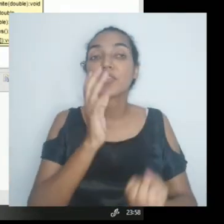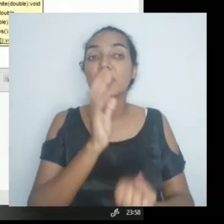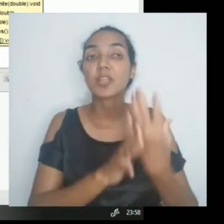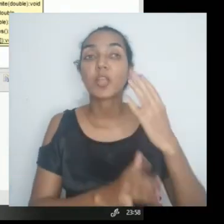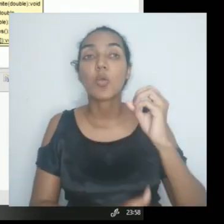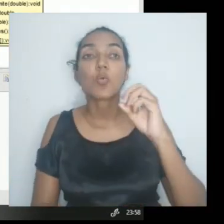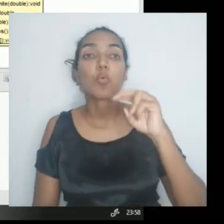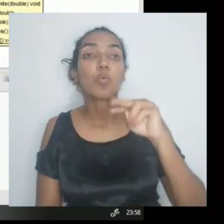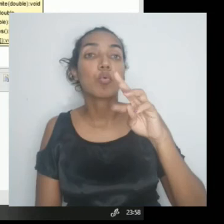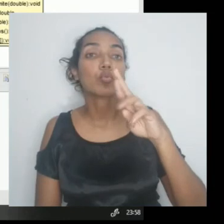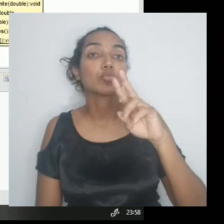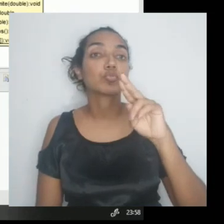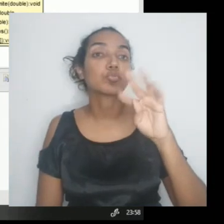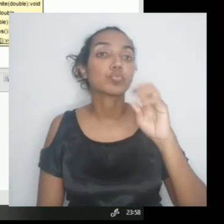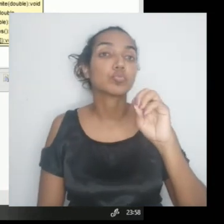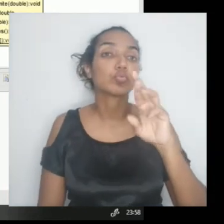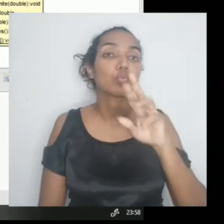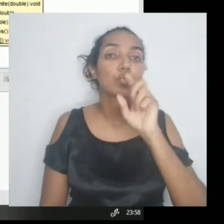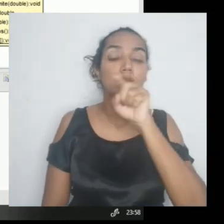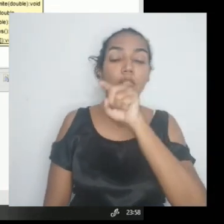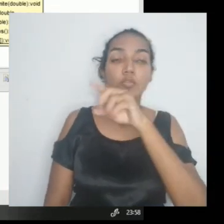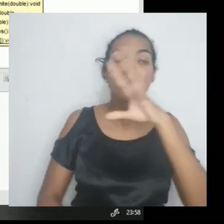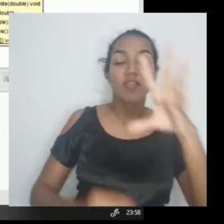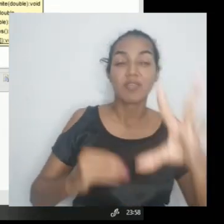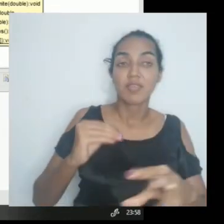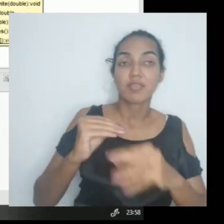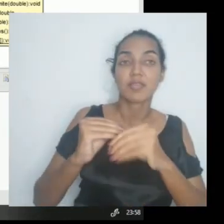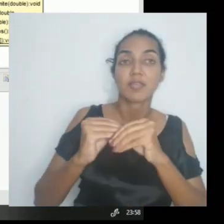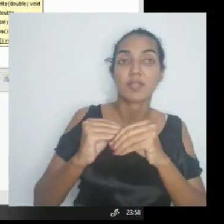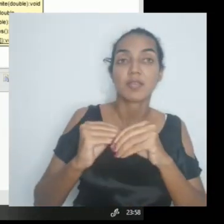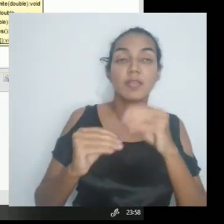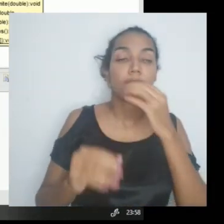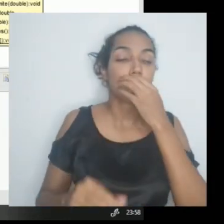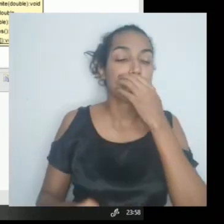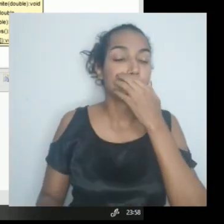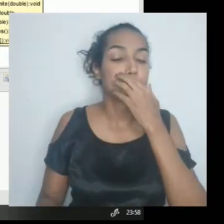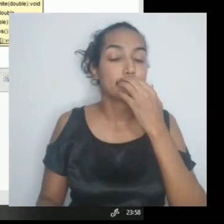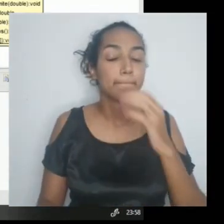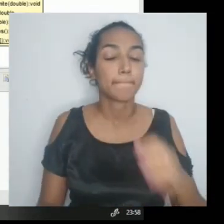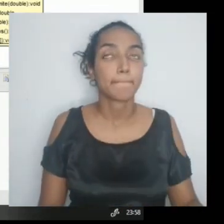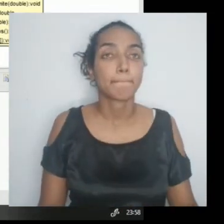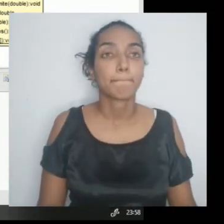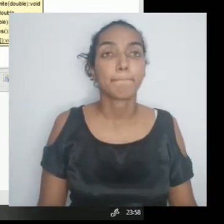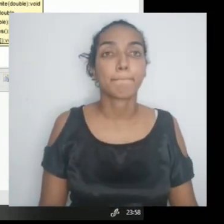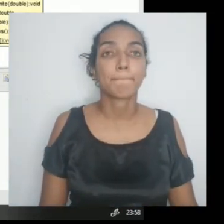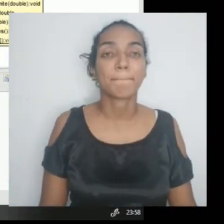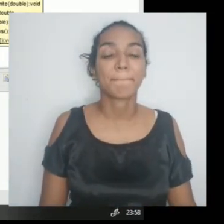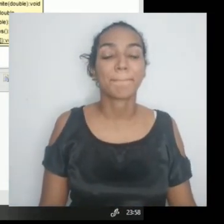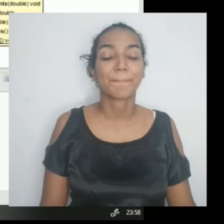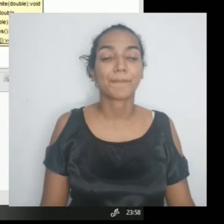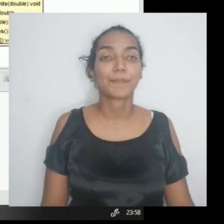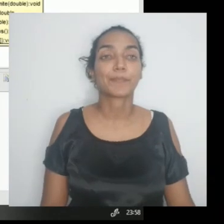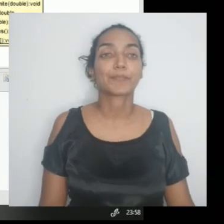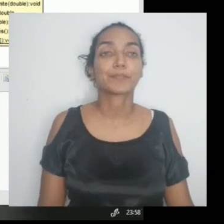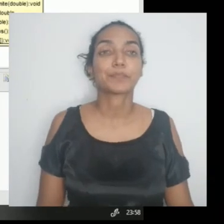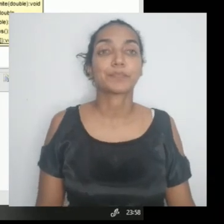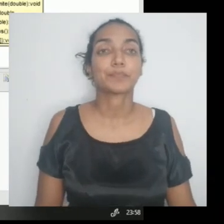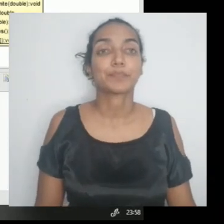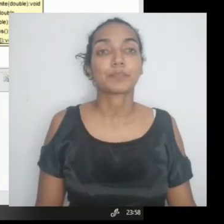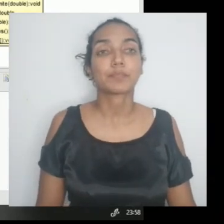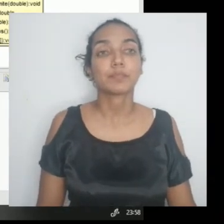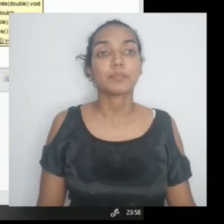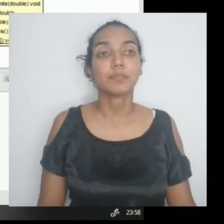forma padrão. E a classe conta não precisa deixar explícito isso. Então, toda vez que a